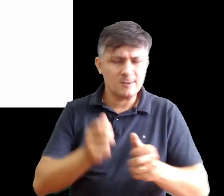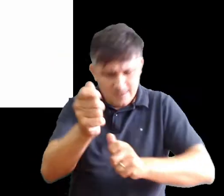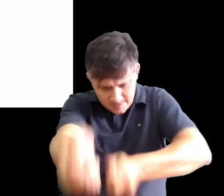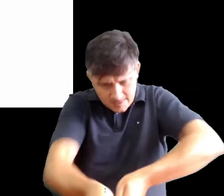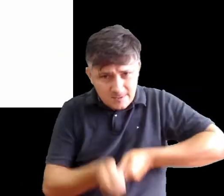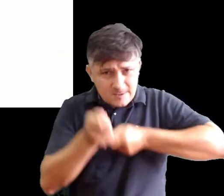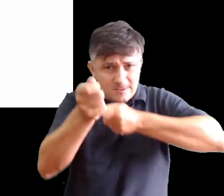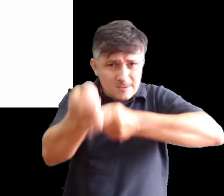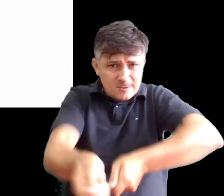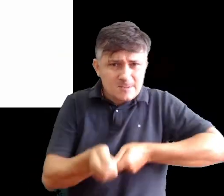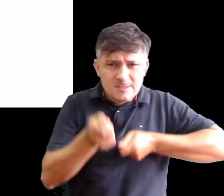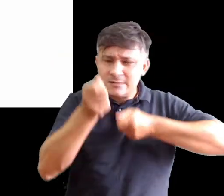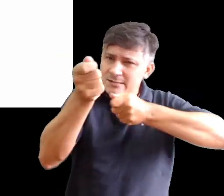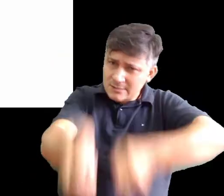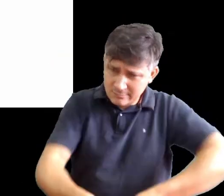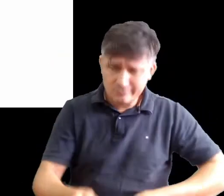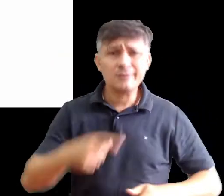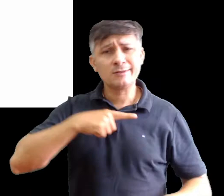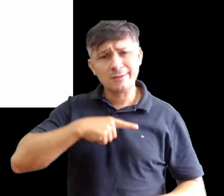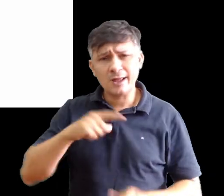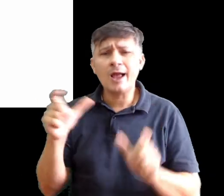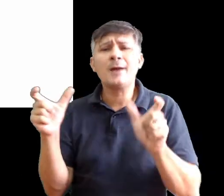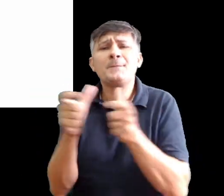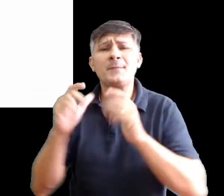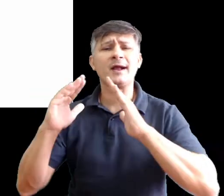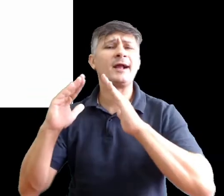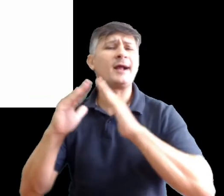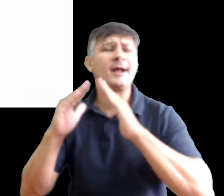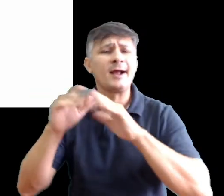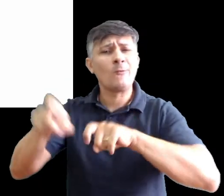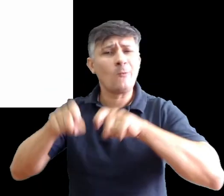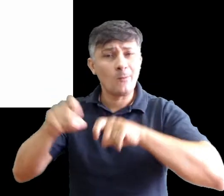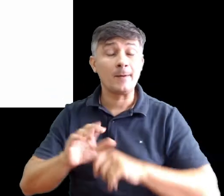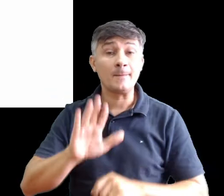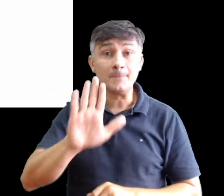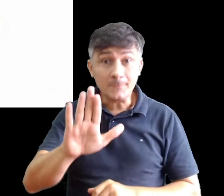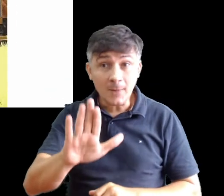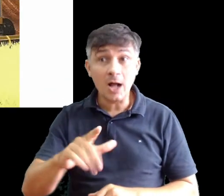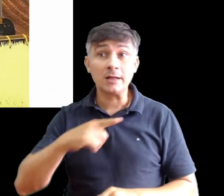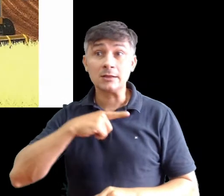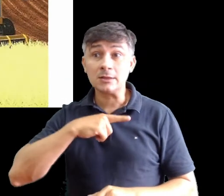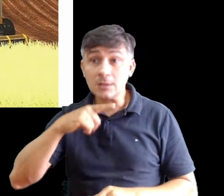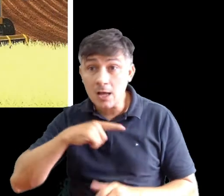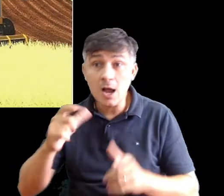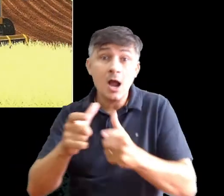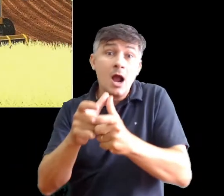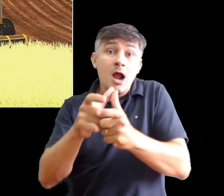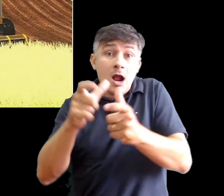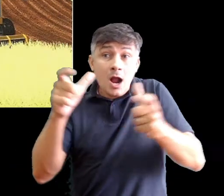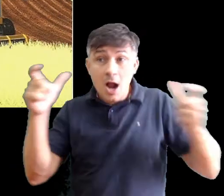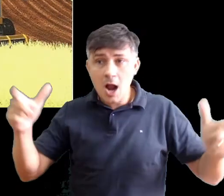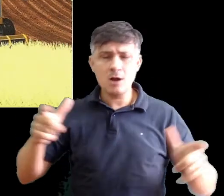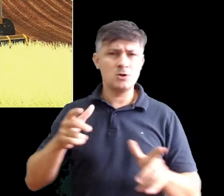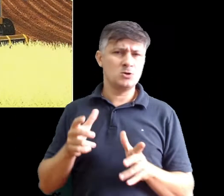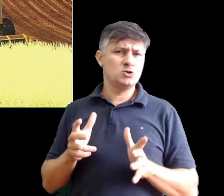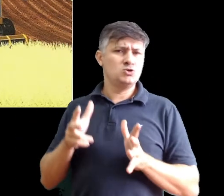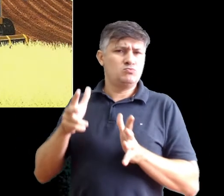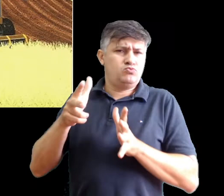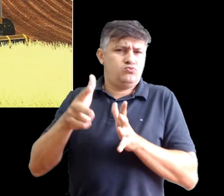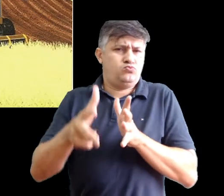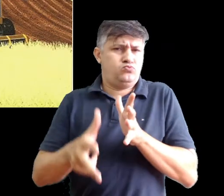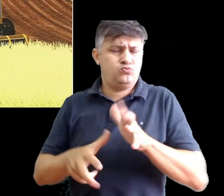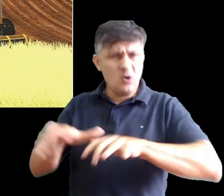comum, principalmente em pequenas propriedades rurais. Nas grandes propriedades, predomina o uso de tratores e